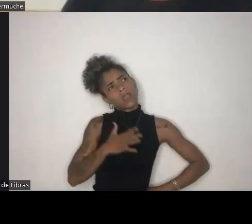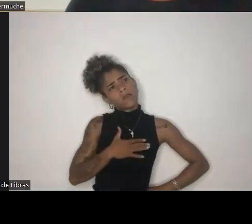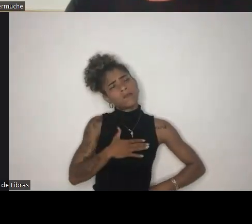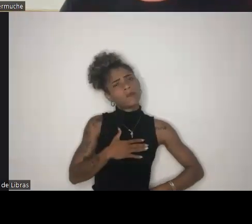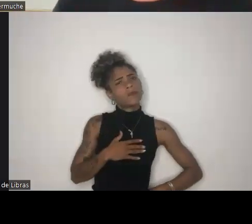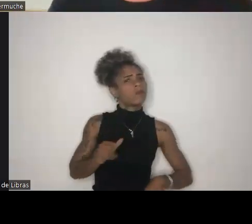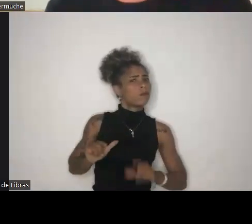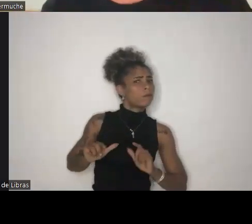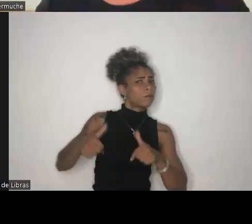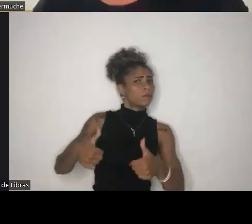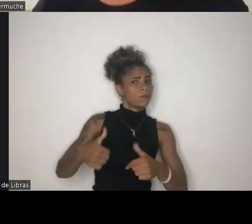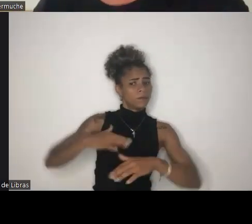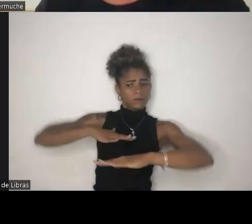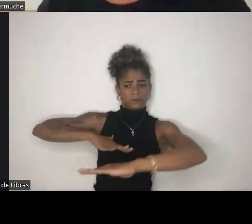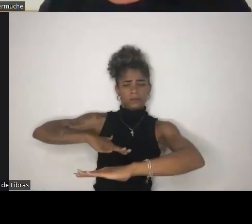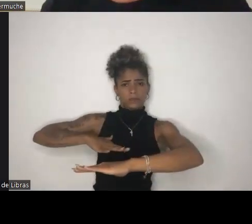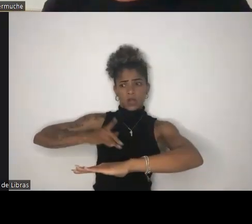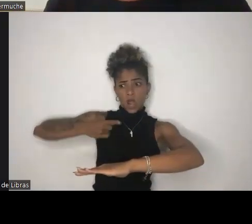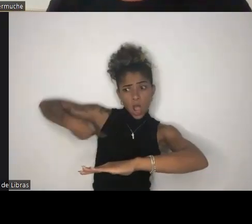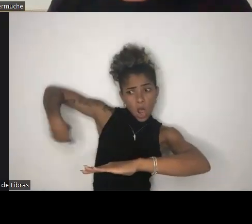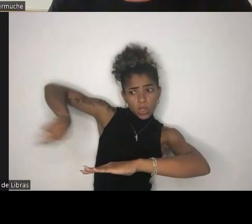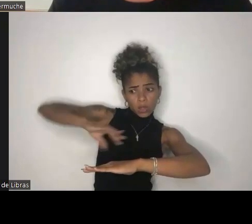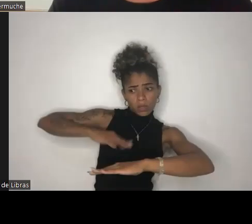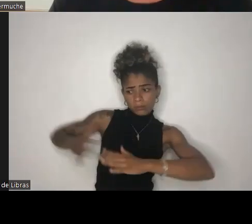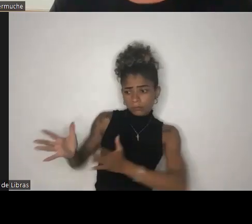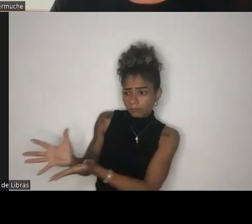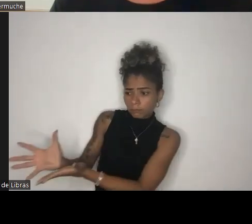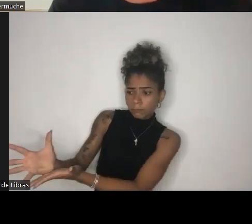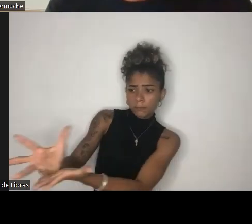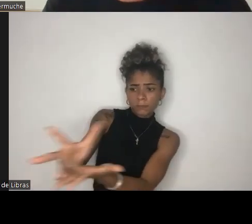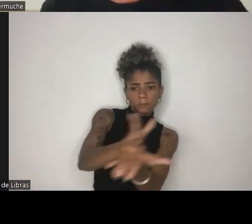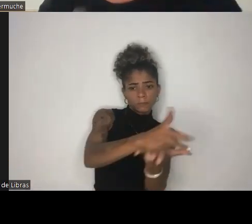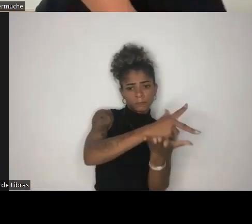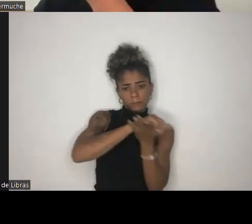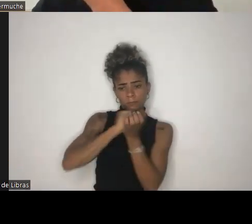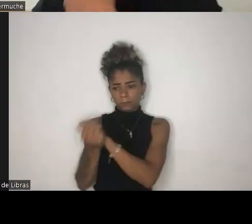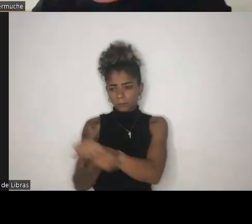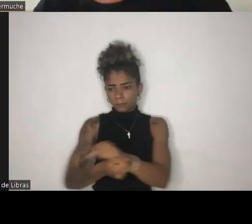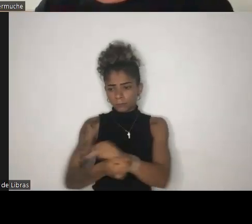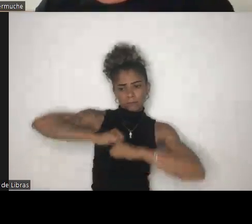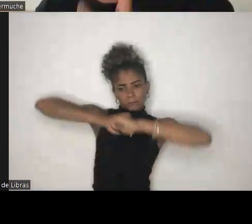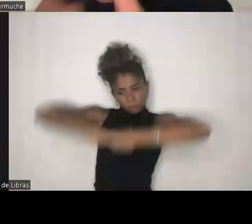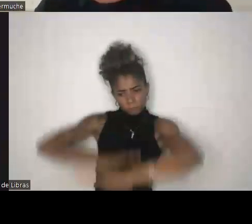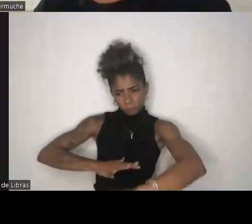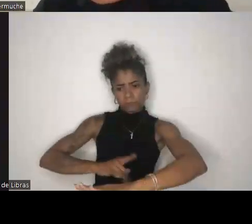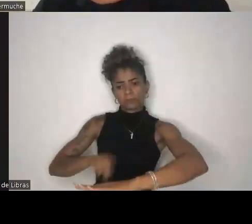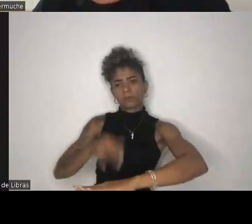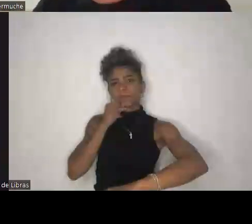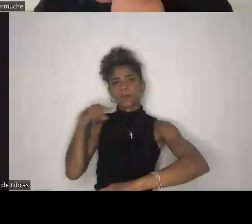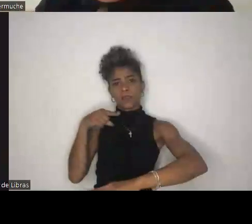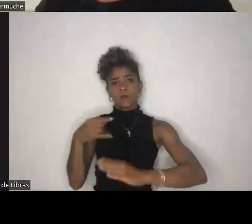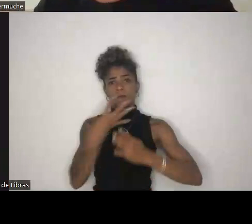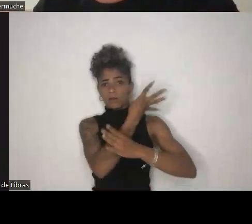o mapeamento de todas as jornadas da empresa aqui é uma tabela por exemplo das ações dos techpoints depois da